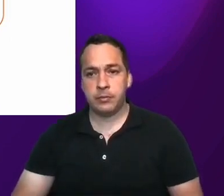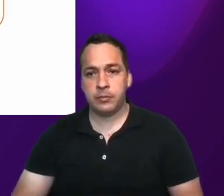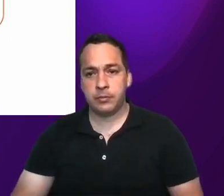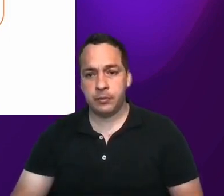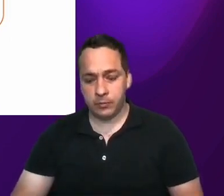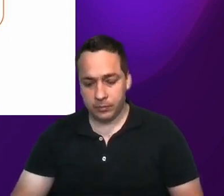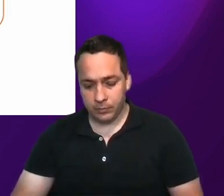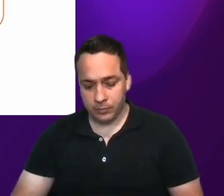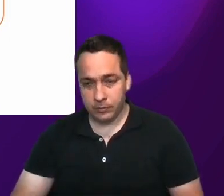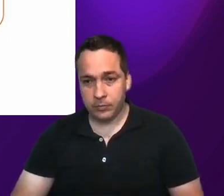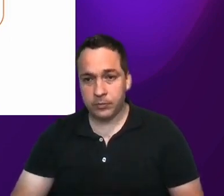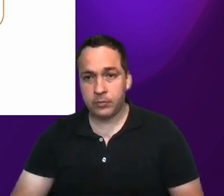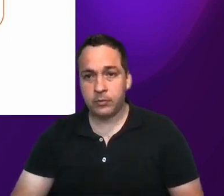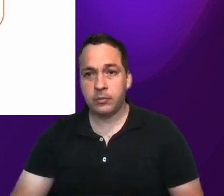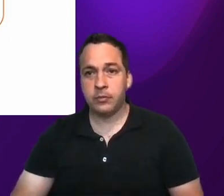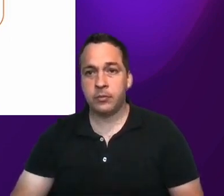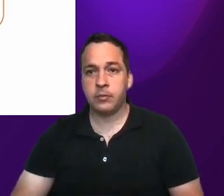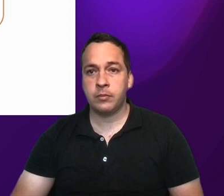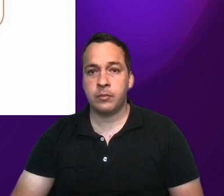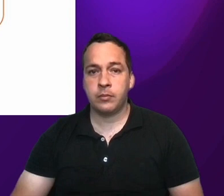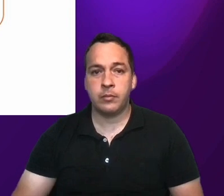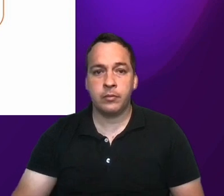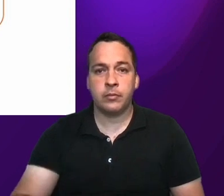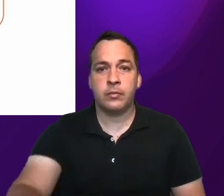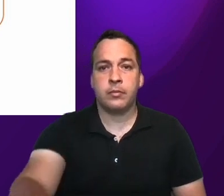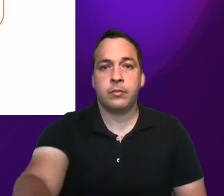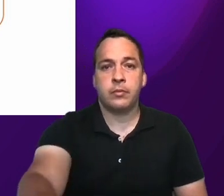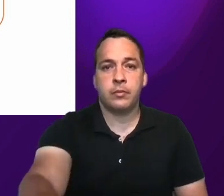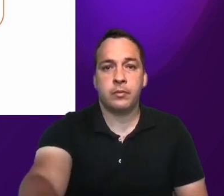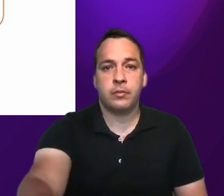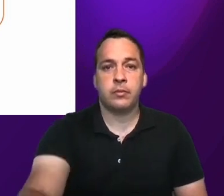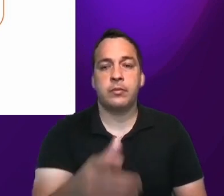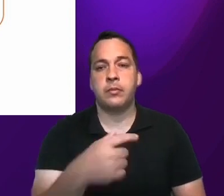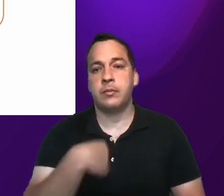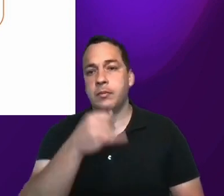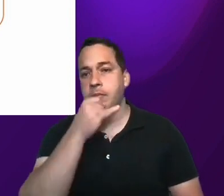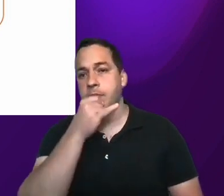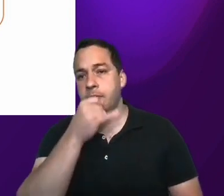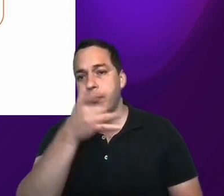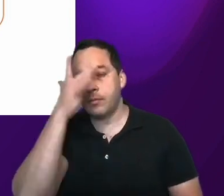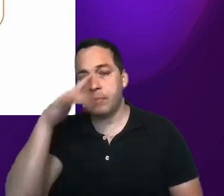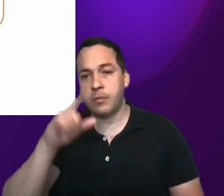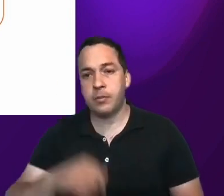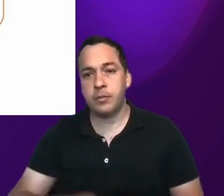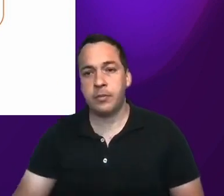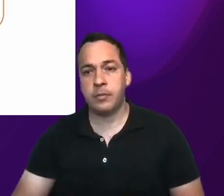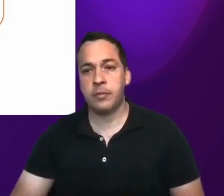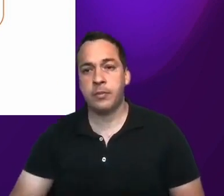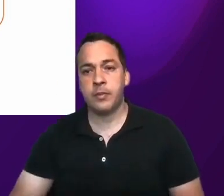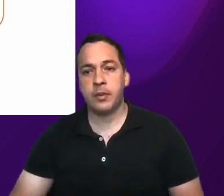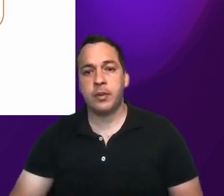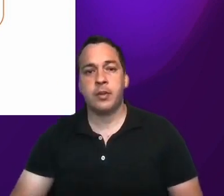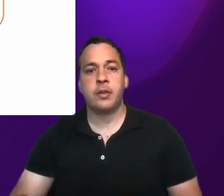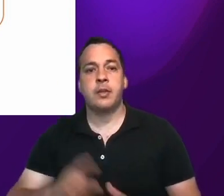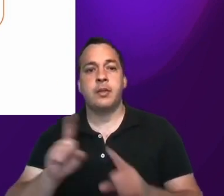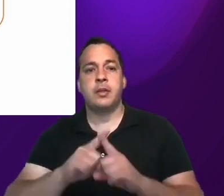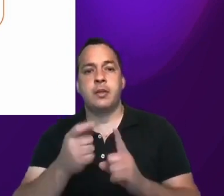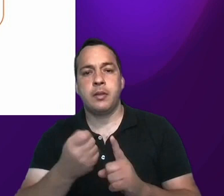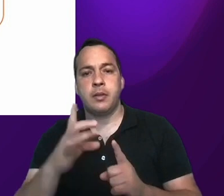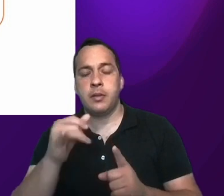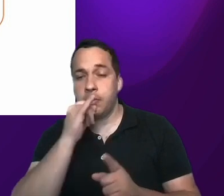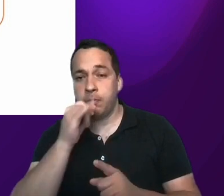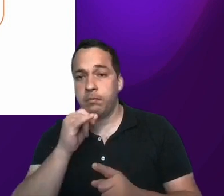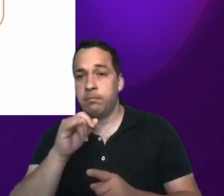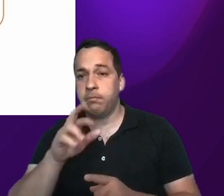incluiu pacientes hospitalizados, né, com IRA ou doença renal crônica, com níveis de